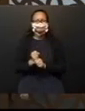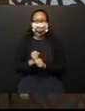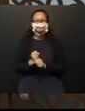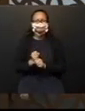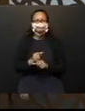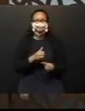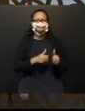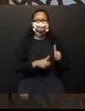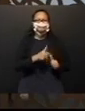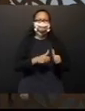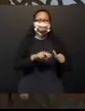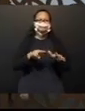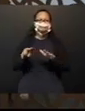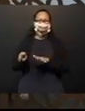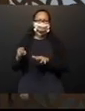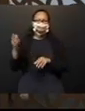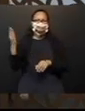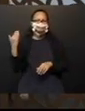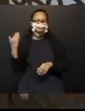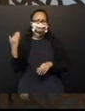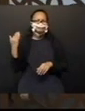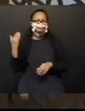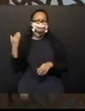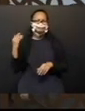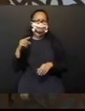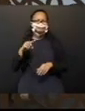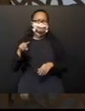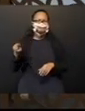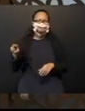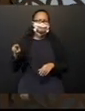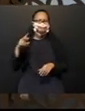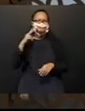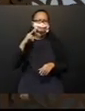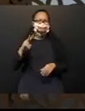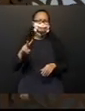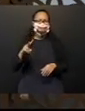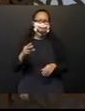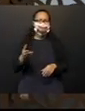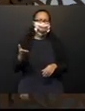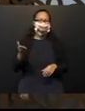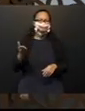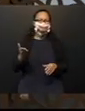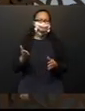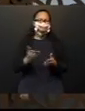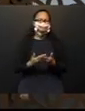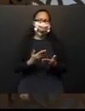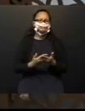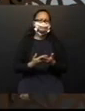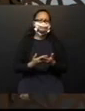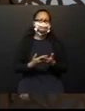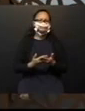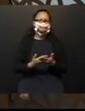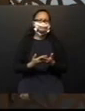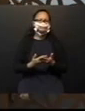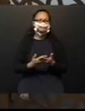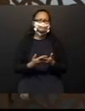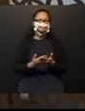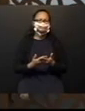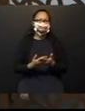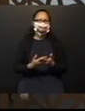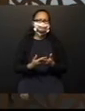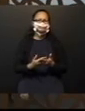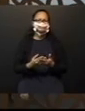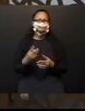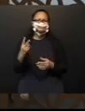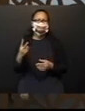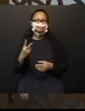semana passada, que vocês assistiram a aula aí, eu e a professora Maria Cristina jogando para ajudar